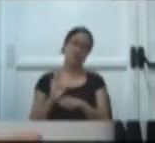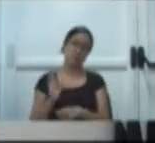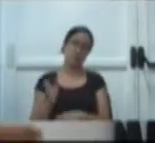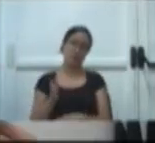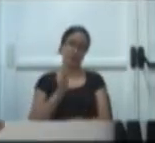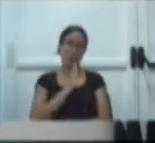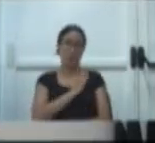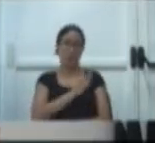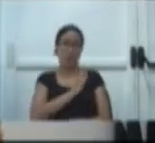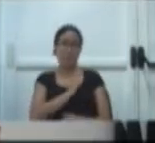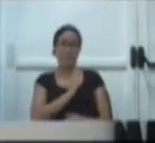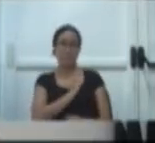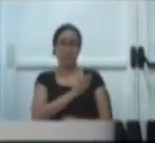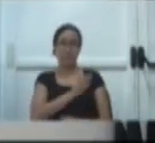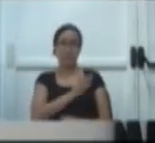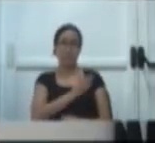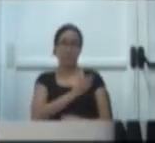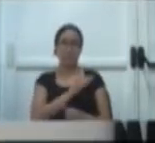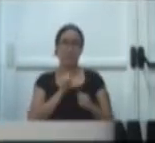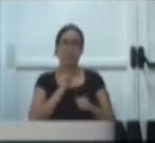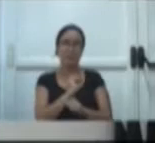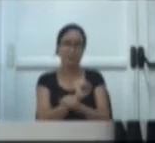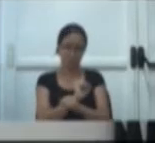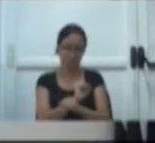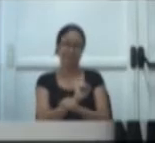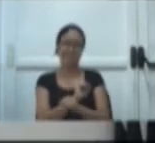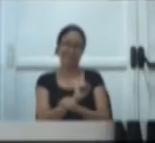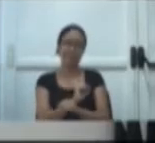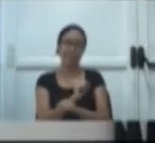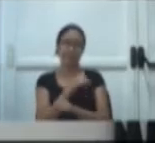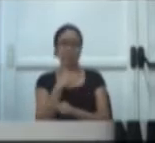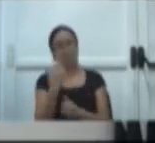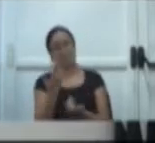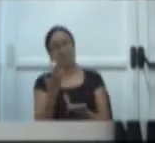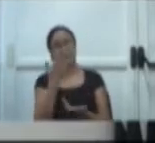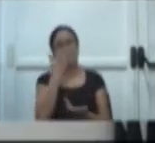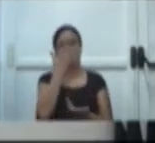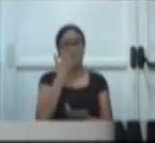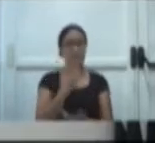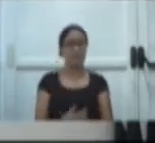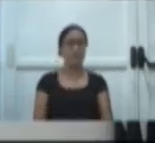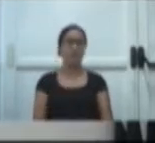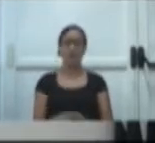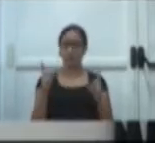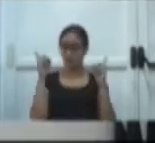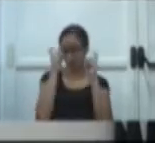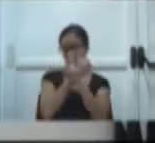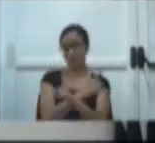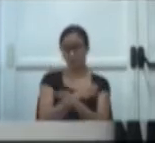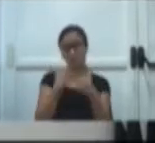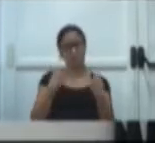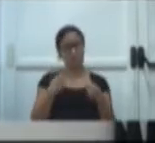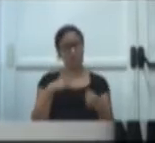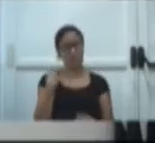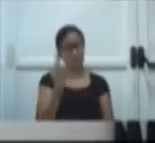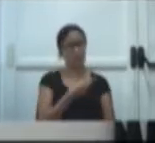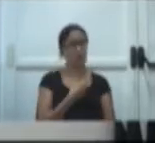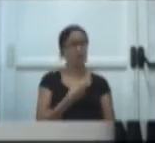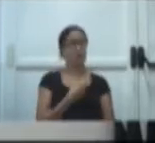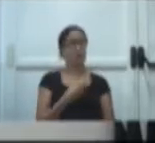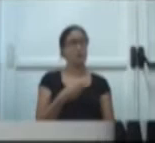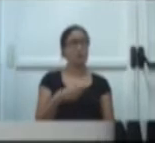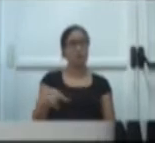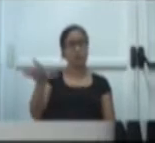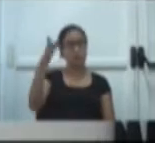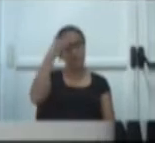senhora, infelizmente, acometida também de dengue. Na verdade, precisamos ficar muito cientes para